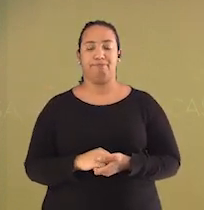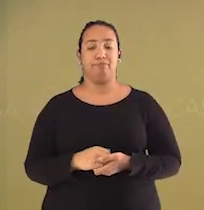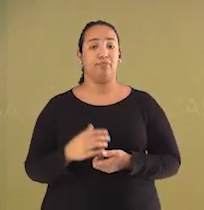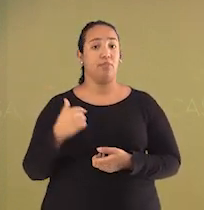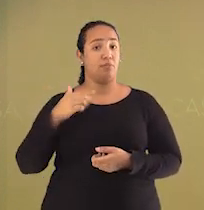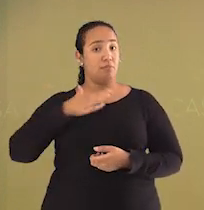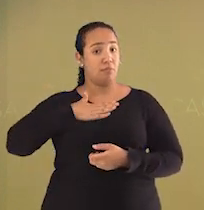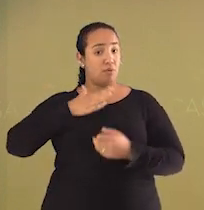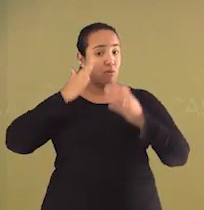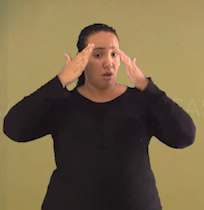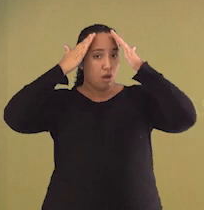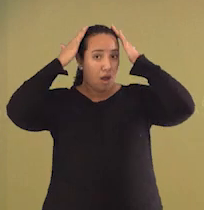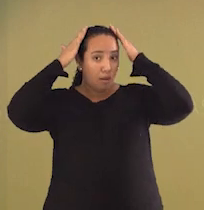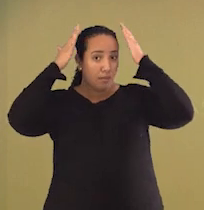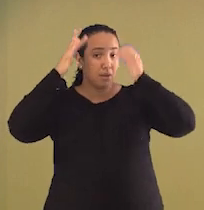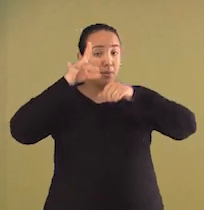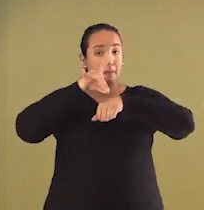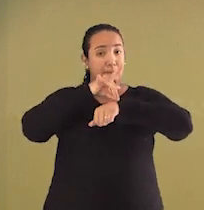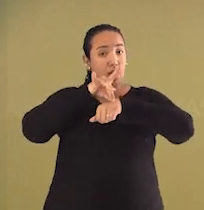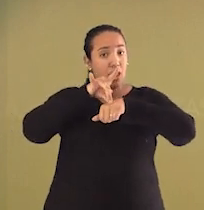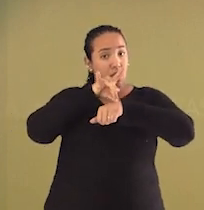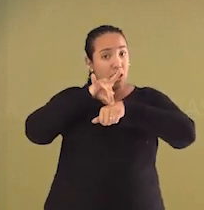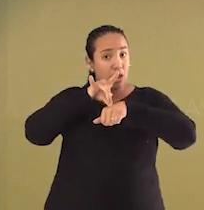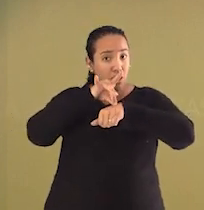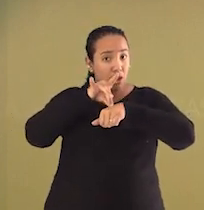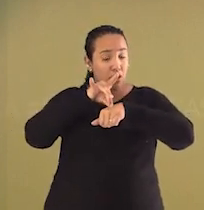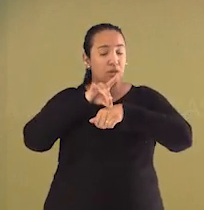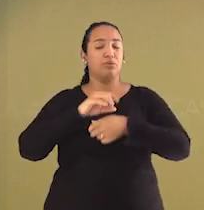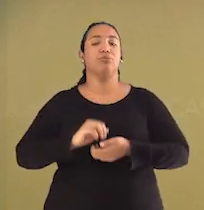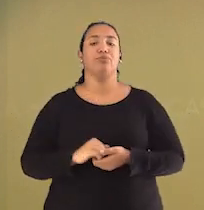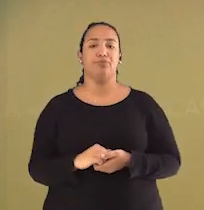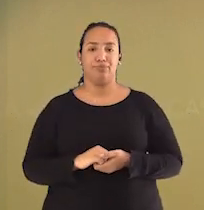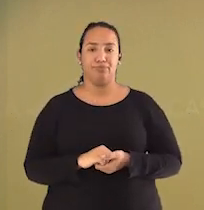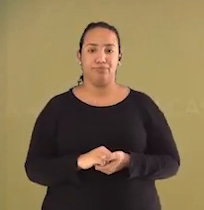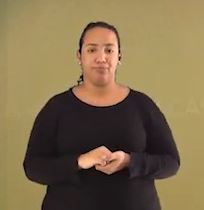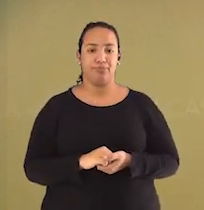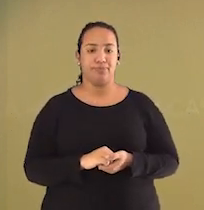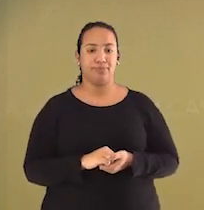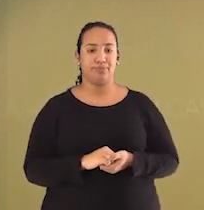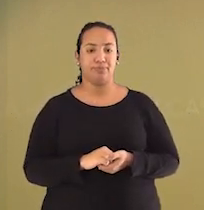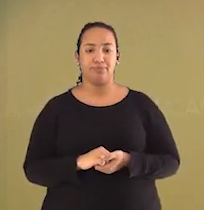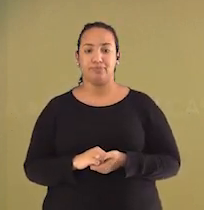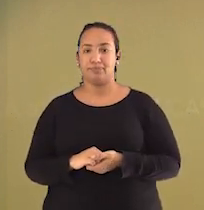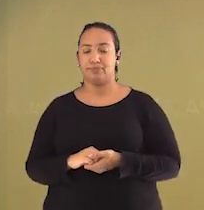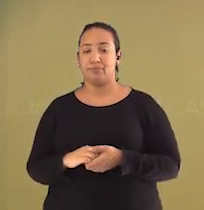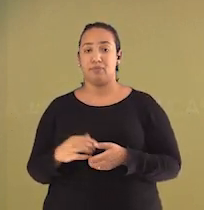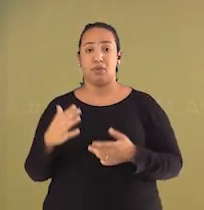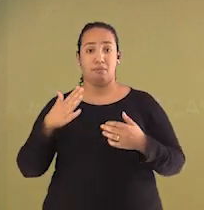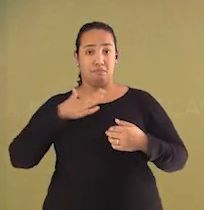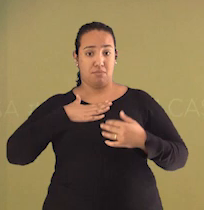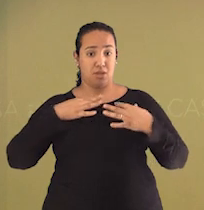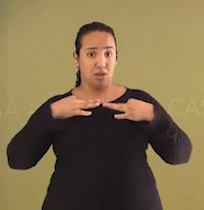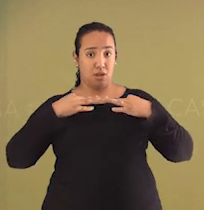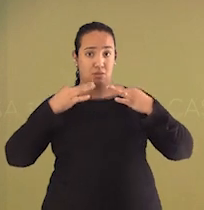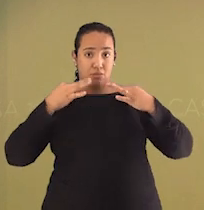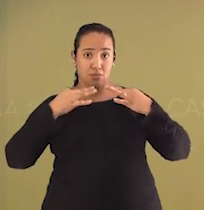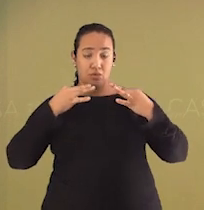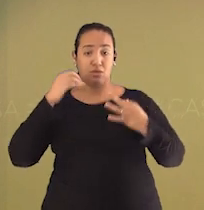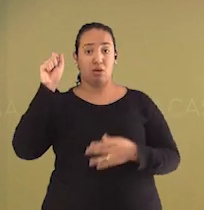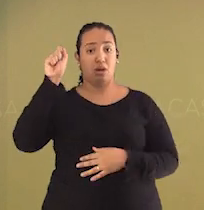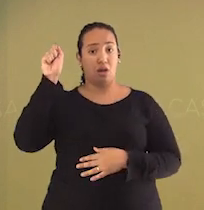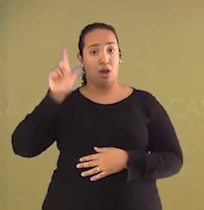short black hair. Eu tenho cabelos curtos e pretos. I am wearing a blue